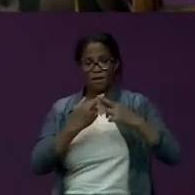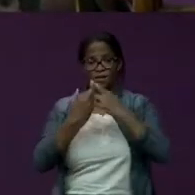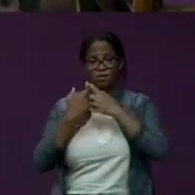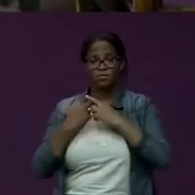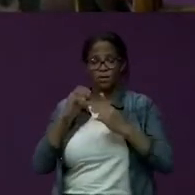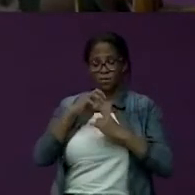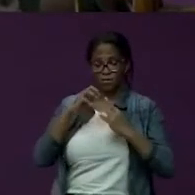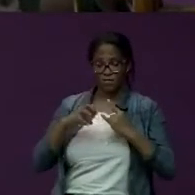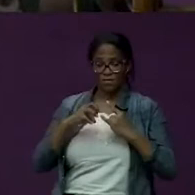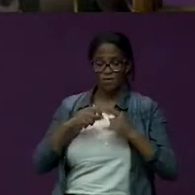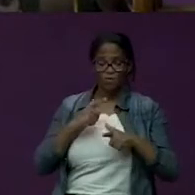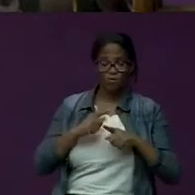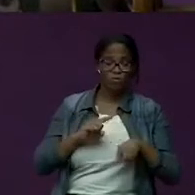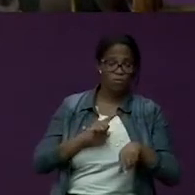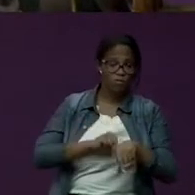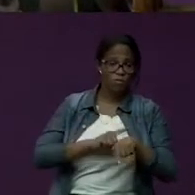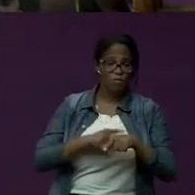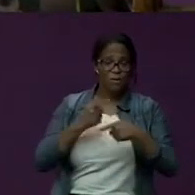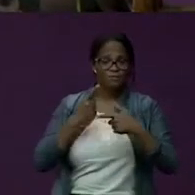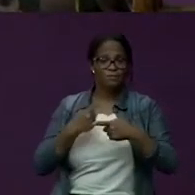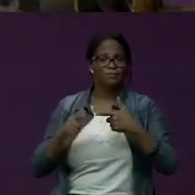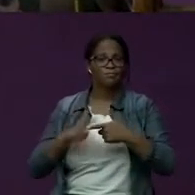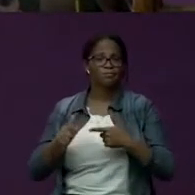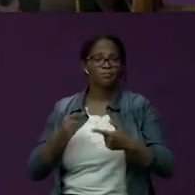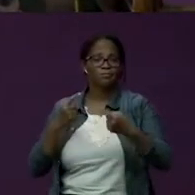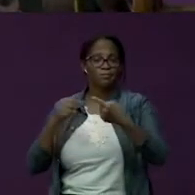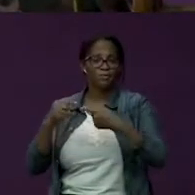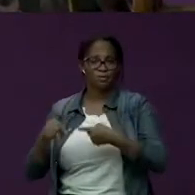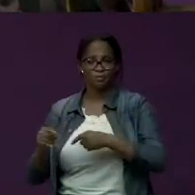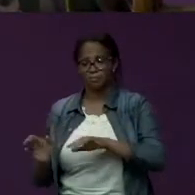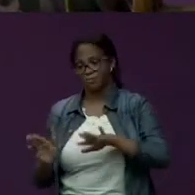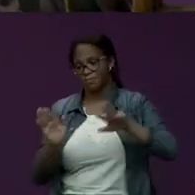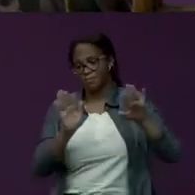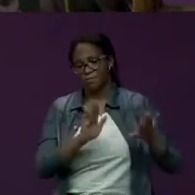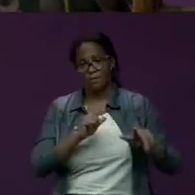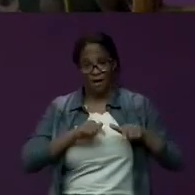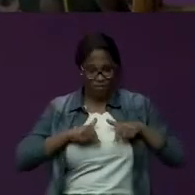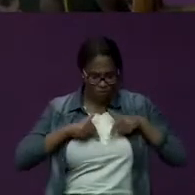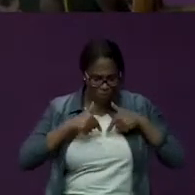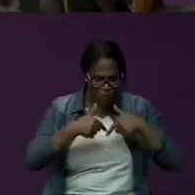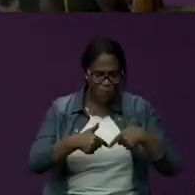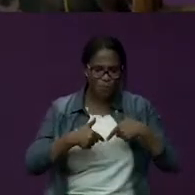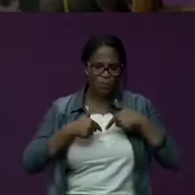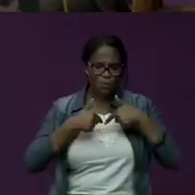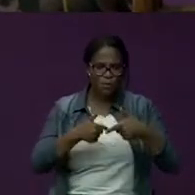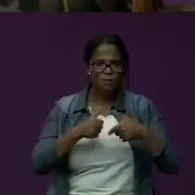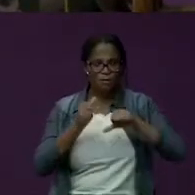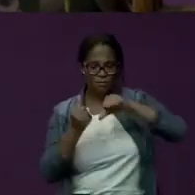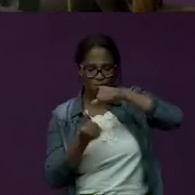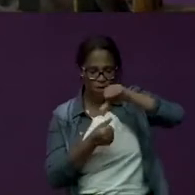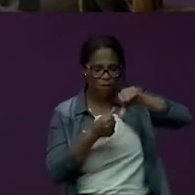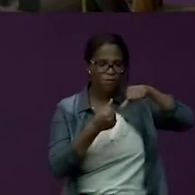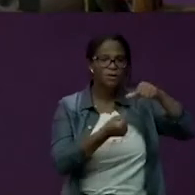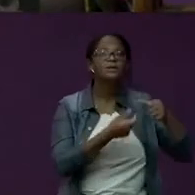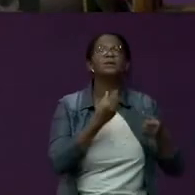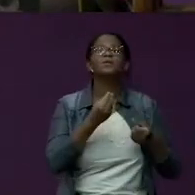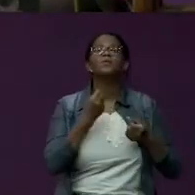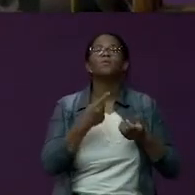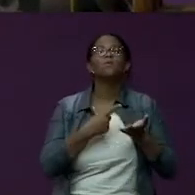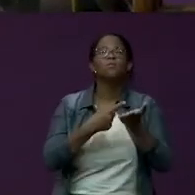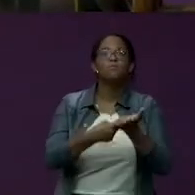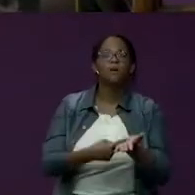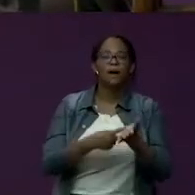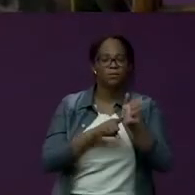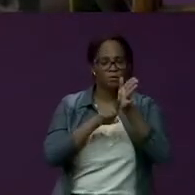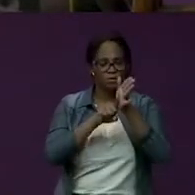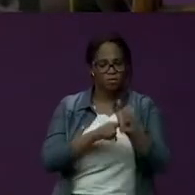tão adverso. Nós temos trabalhado muito, por exemplo, para uma atualização do parque de pesquisa,